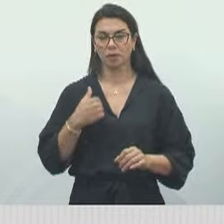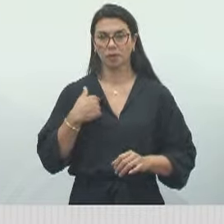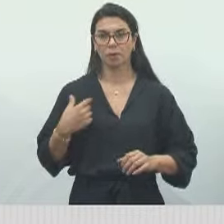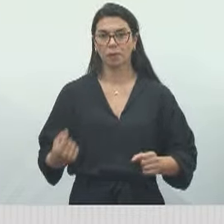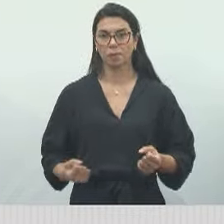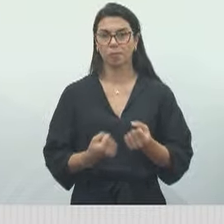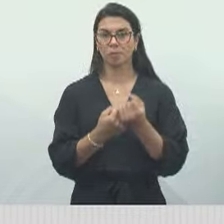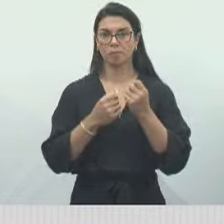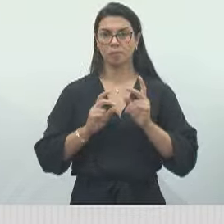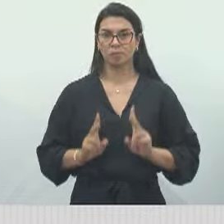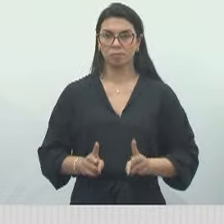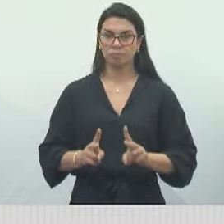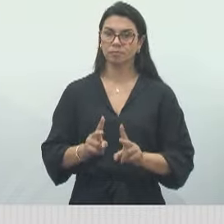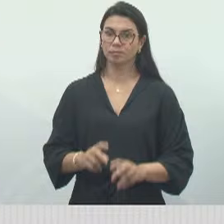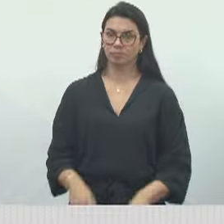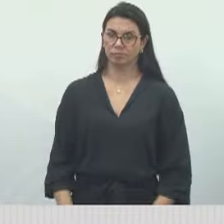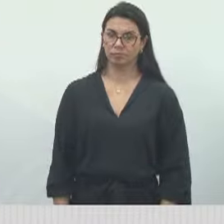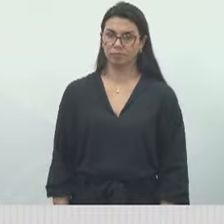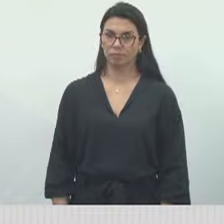com o nosso mandato.